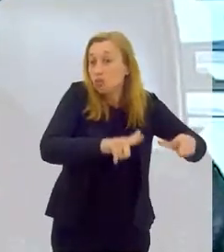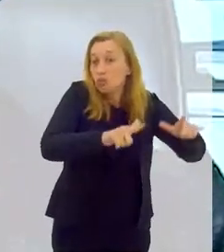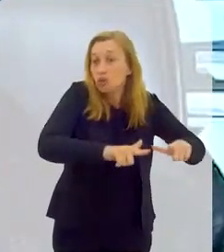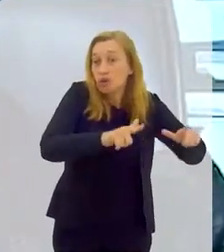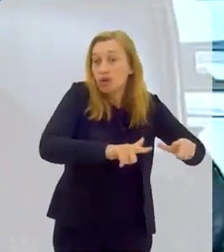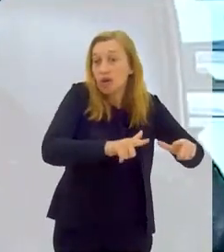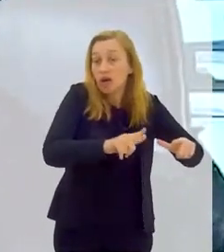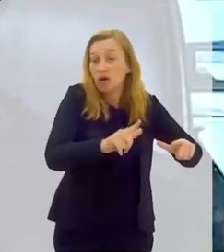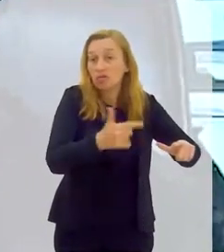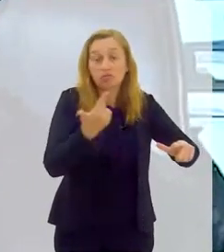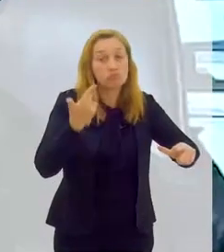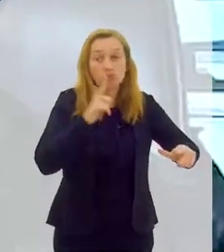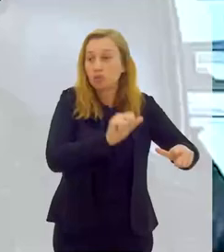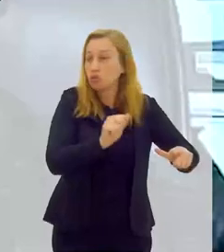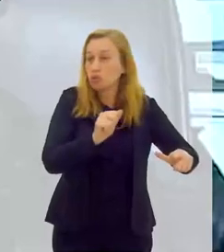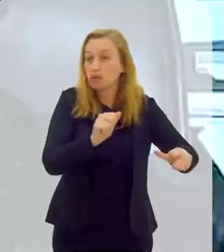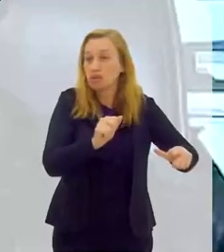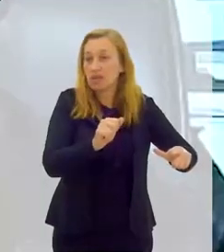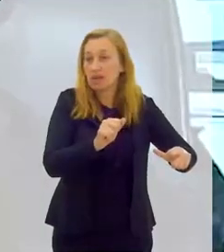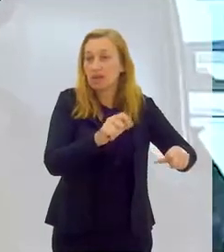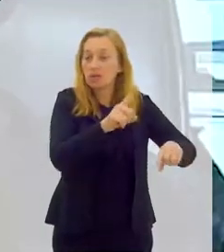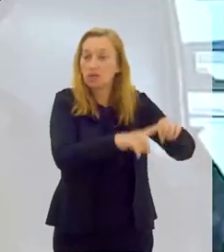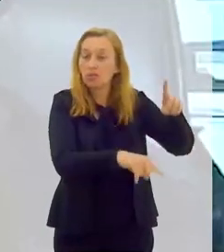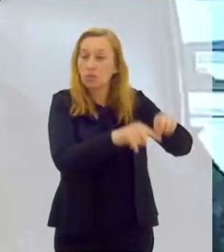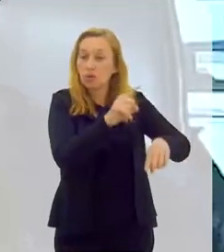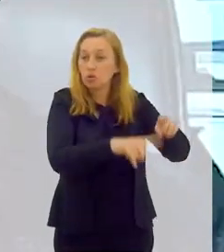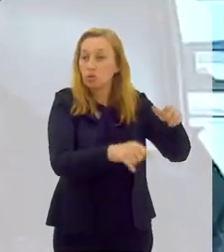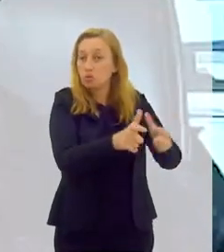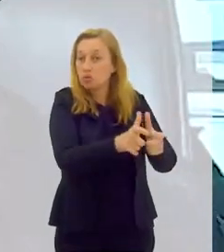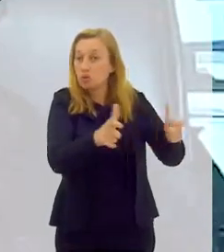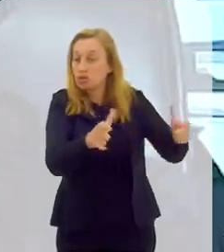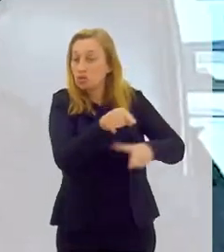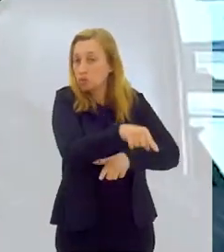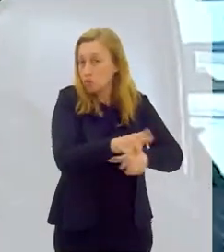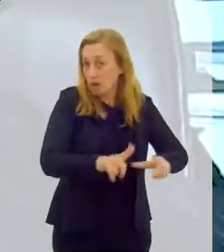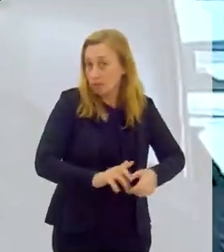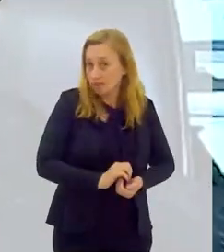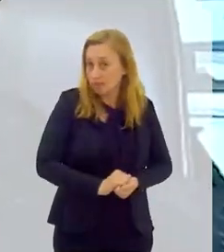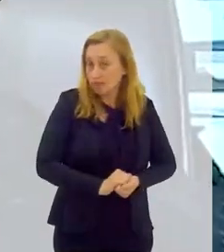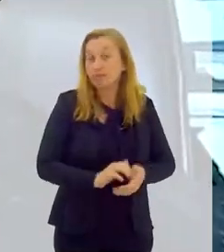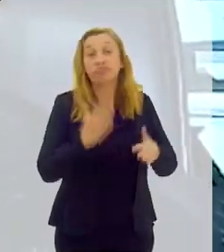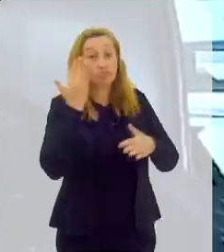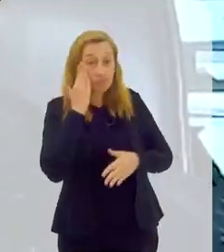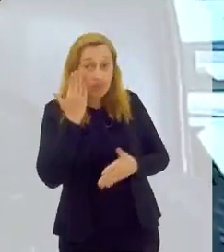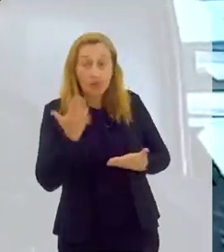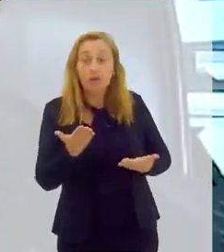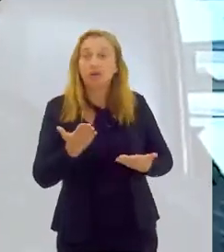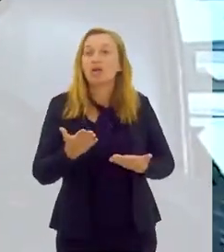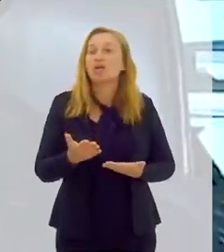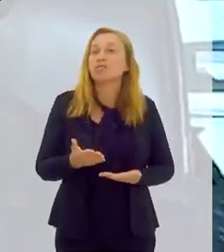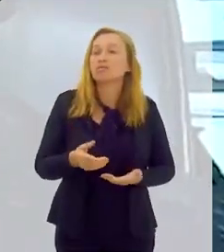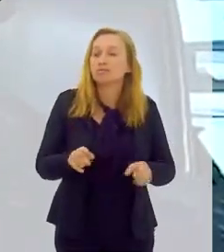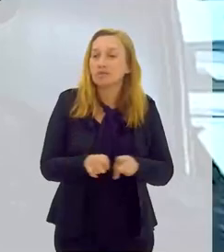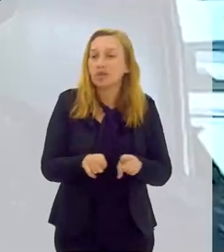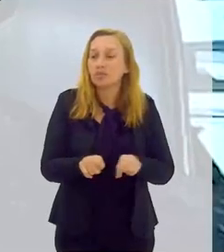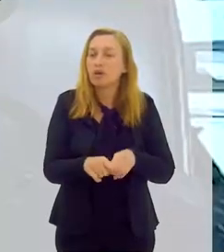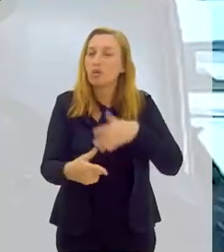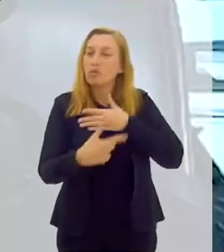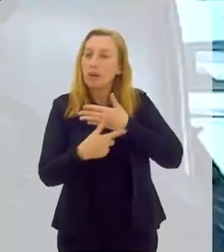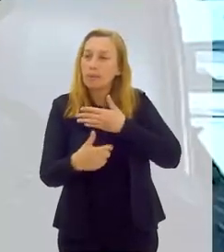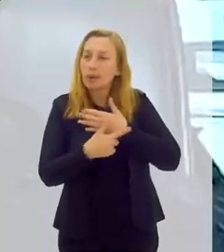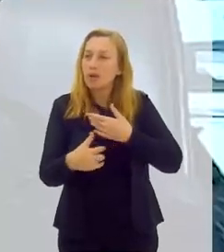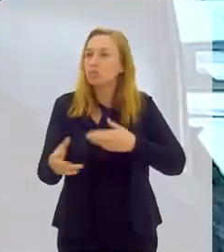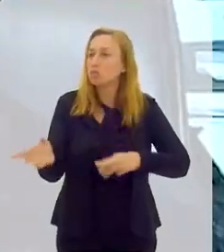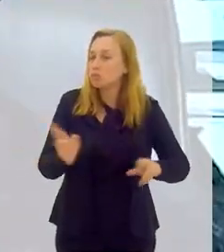ponto, onde alguém não consegue colocar um equipamento para uma produção maior porque não tem energia elétrica. Entendeu? Então, ele tem feito também